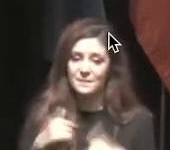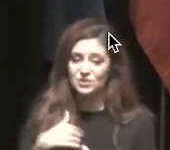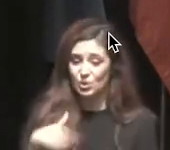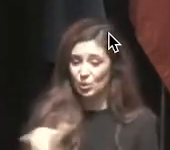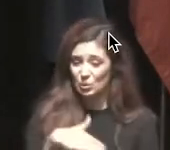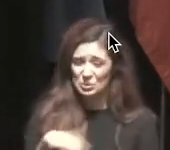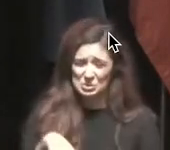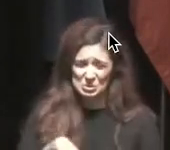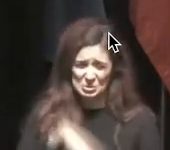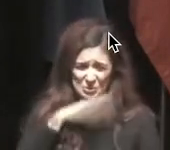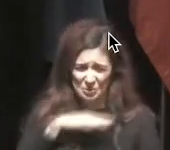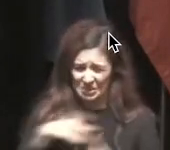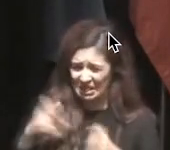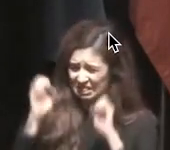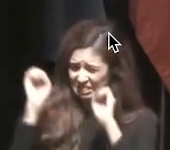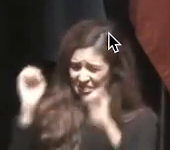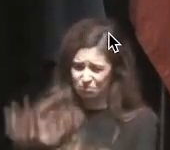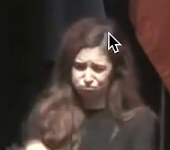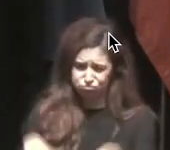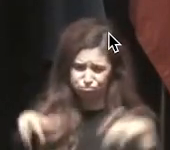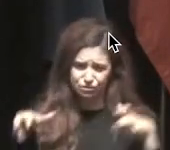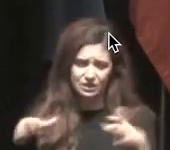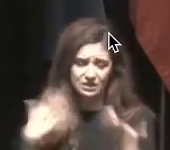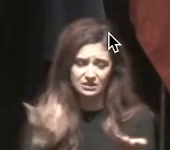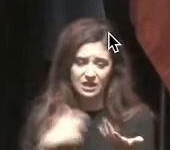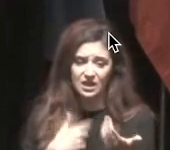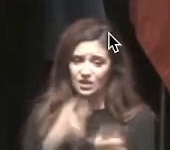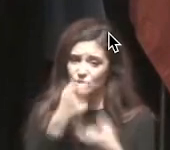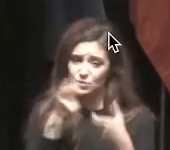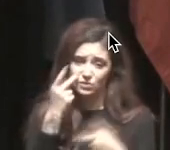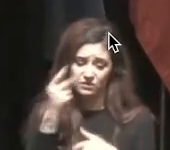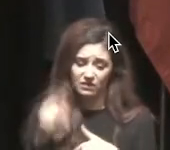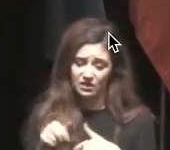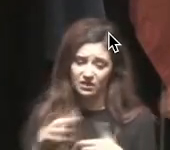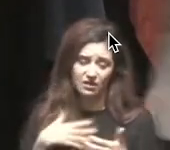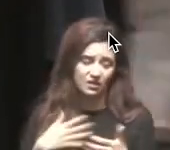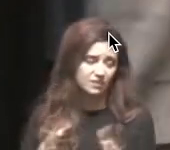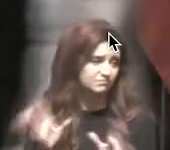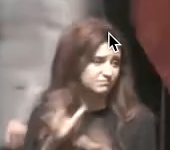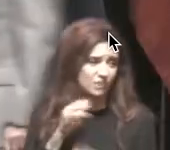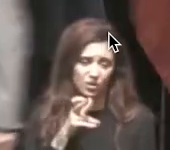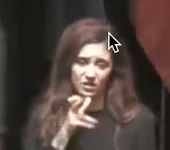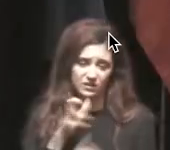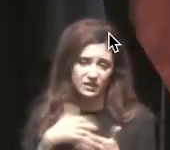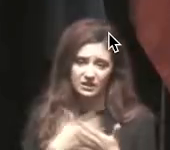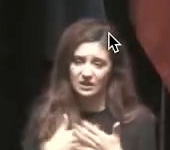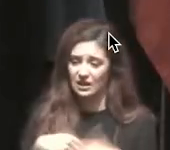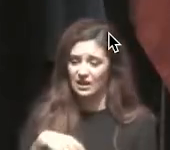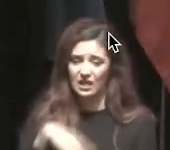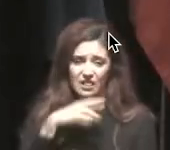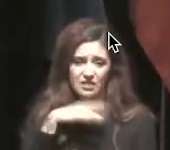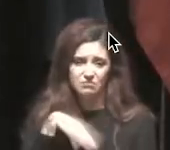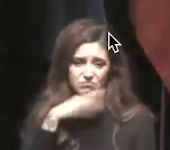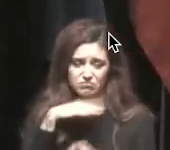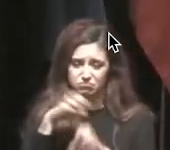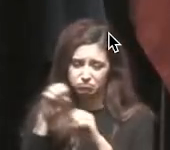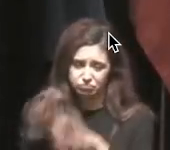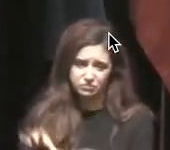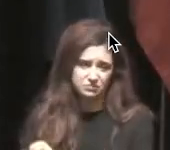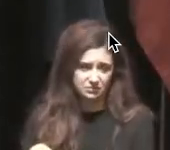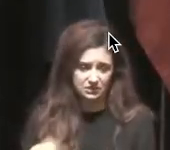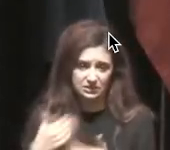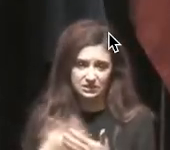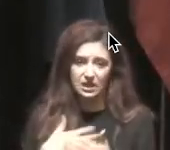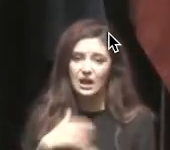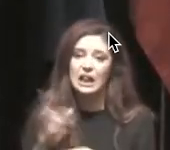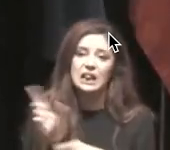ruas sujas e cheias de lixo. Os lisboetas estão desapontados e estão desesperados com a falta de higiene urbana e da gestão de resíduos. O LIVRE